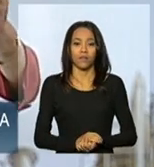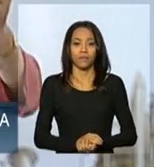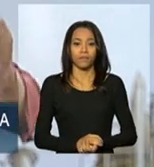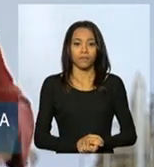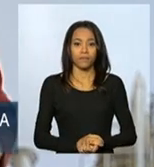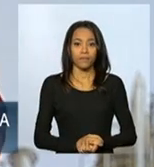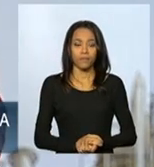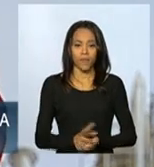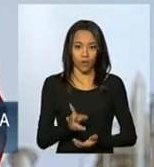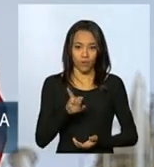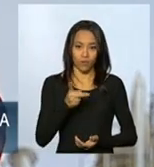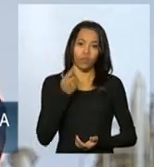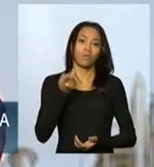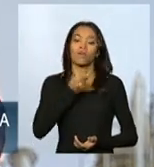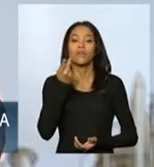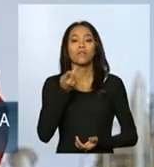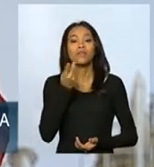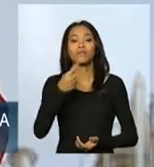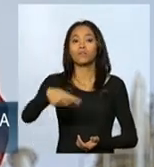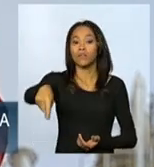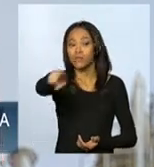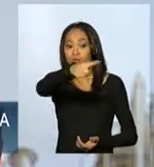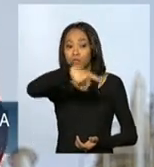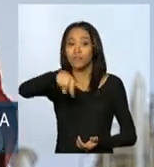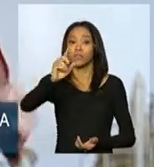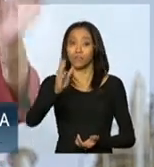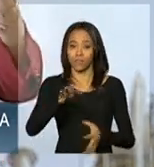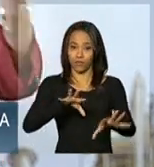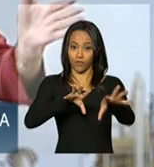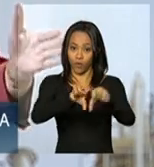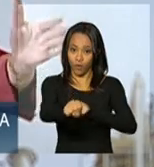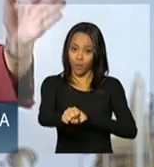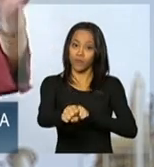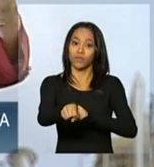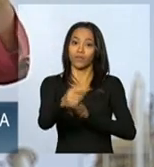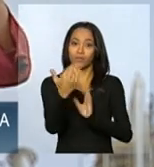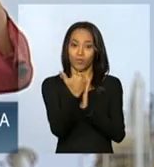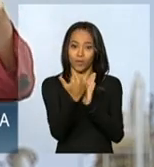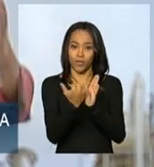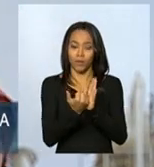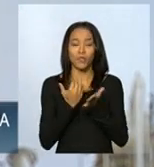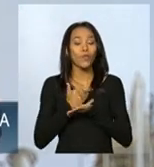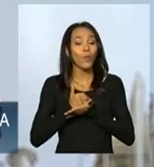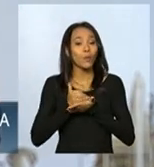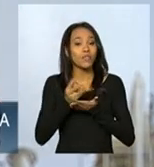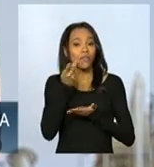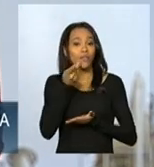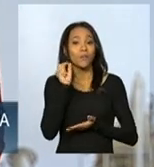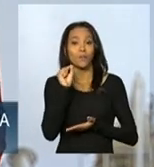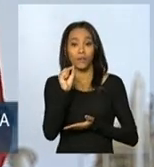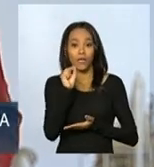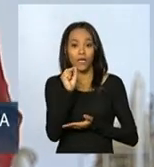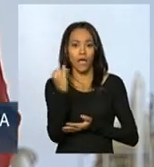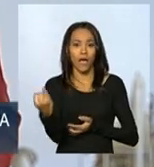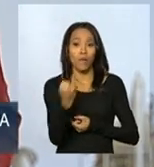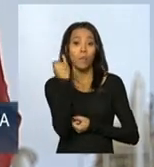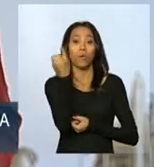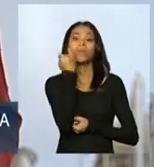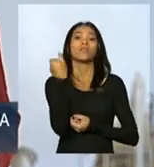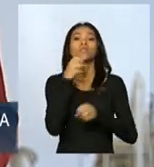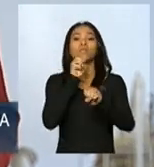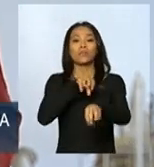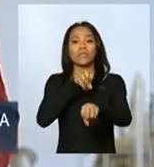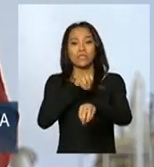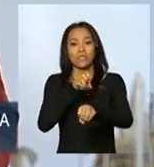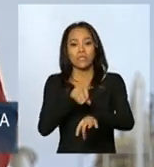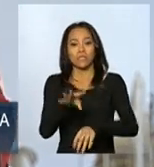Estou falando aqui para formandos do Pronatec, e comecei minha fala dizendo da importância do ensino técnico